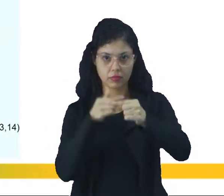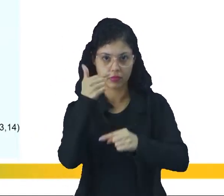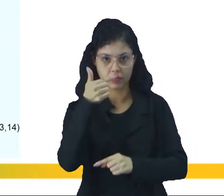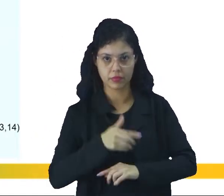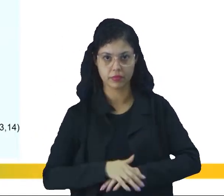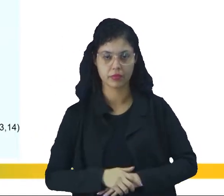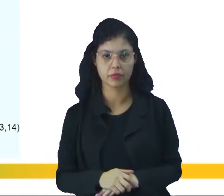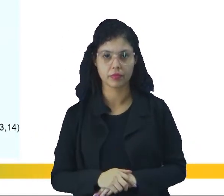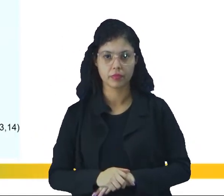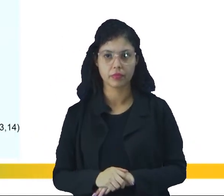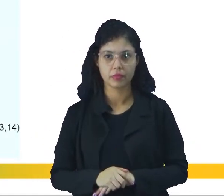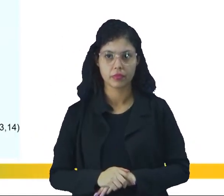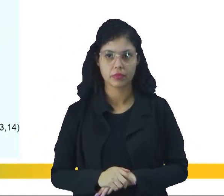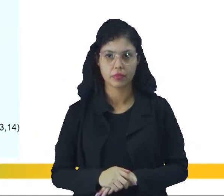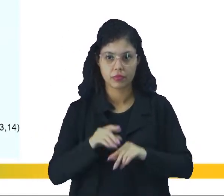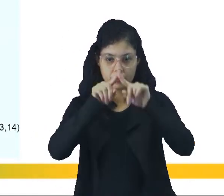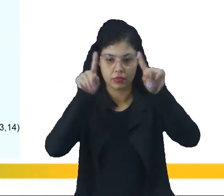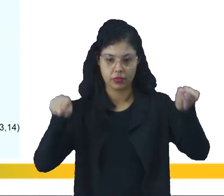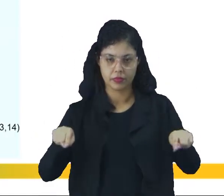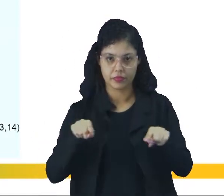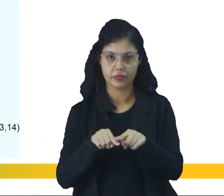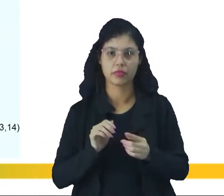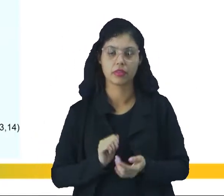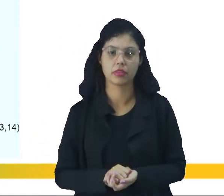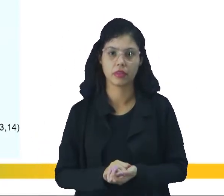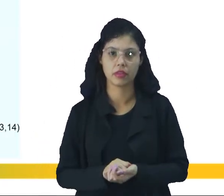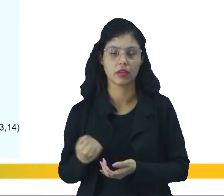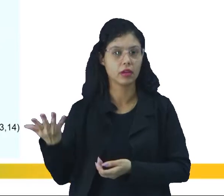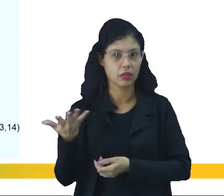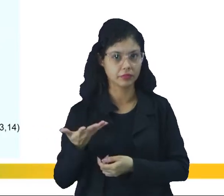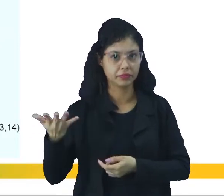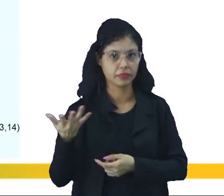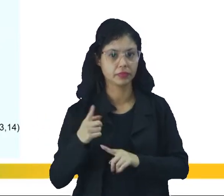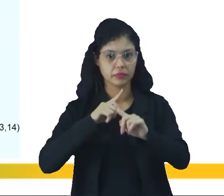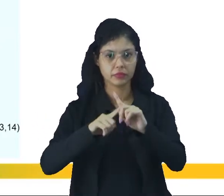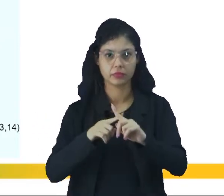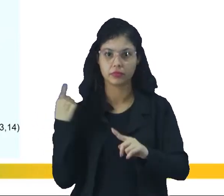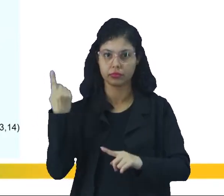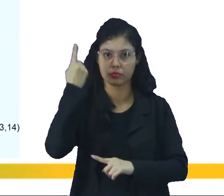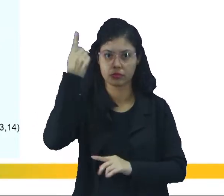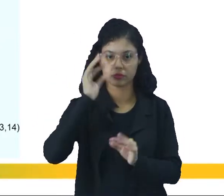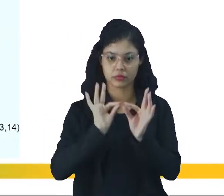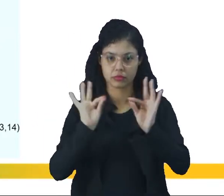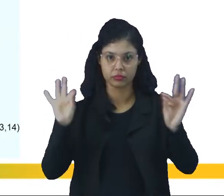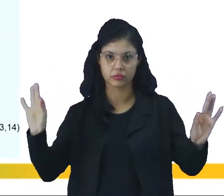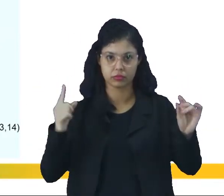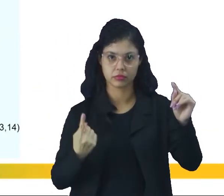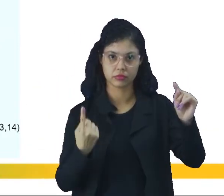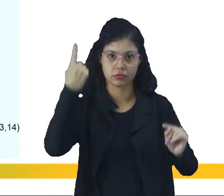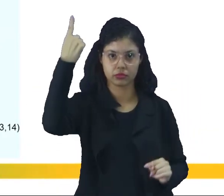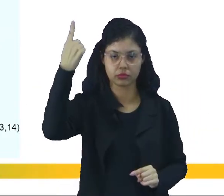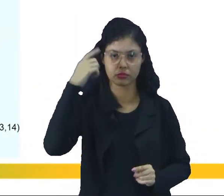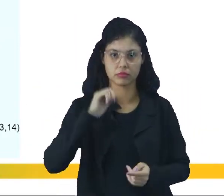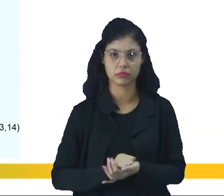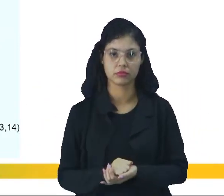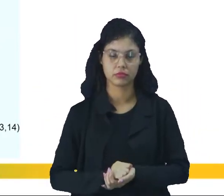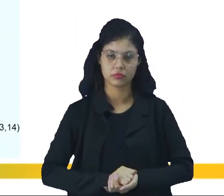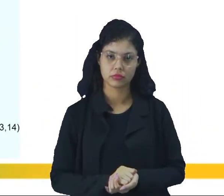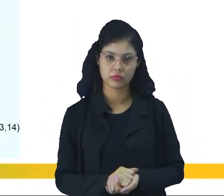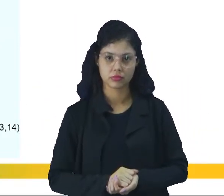2. Se eu falar em retângulo, é só pegar a base vezes a altura, ou o comprimento vezes a largura,